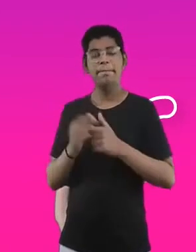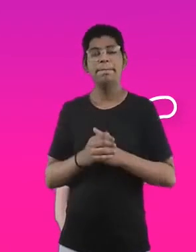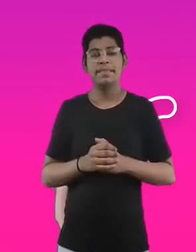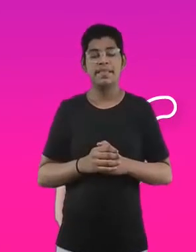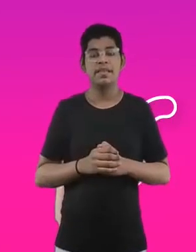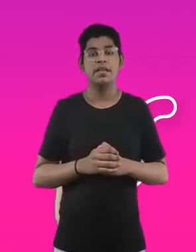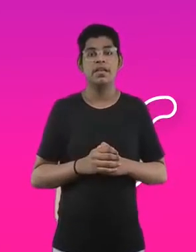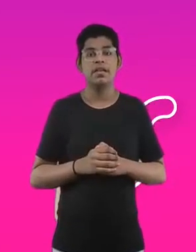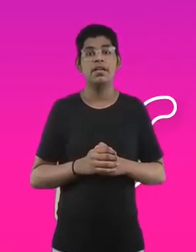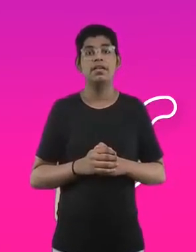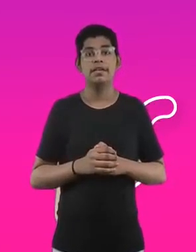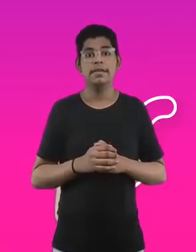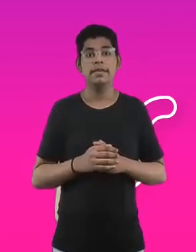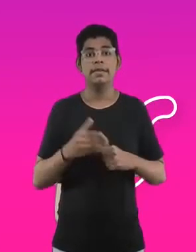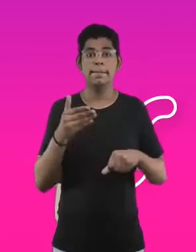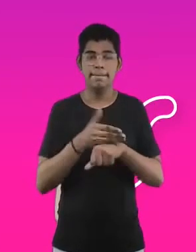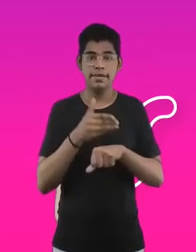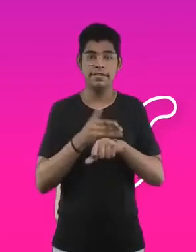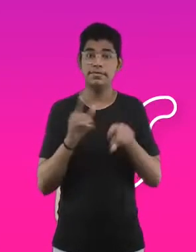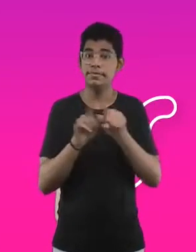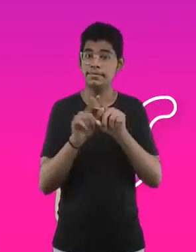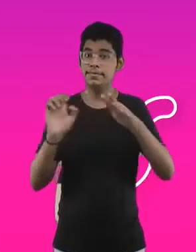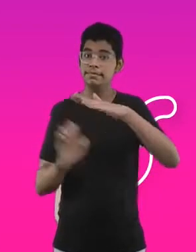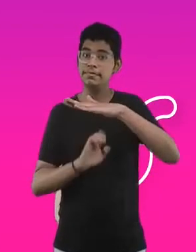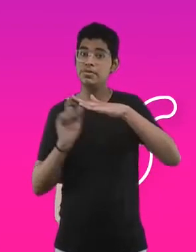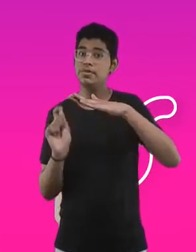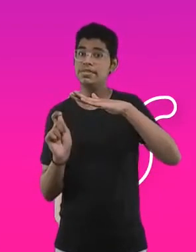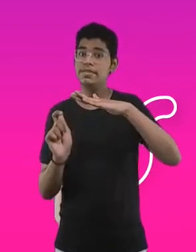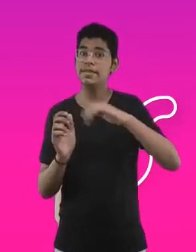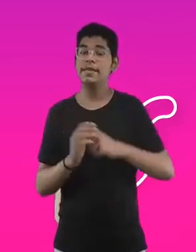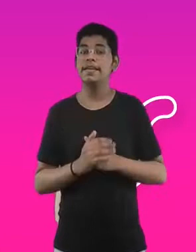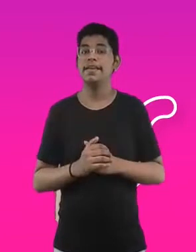de uma empresa que